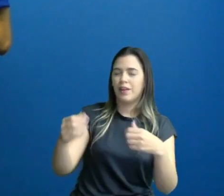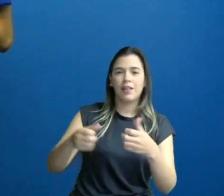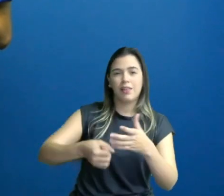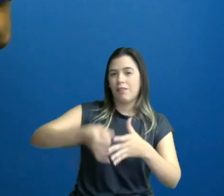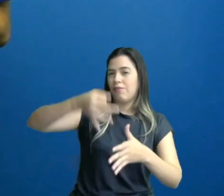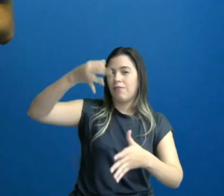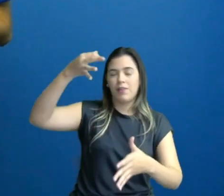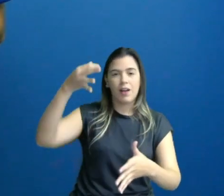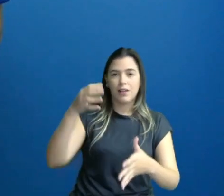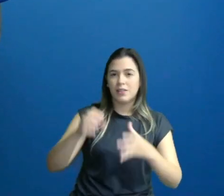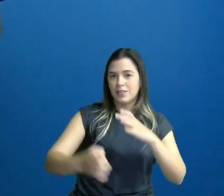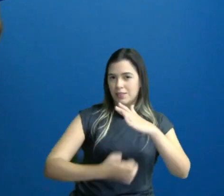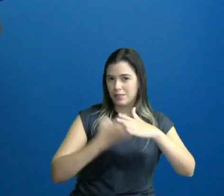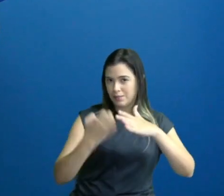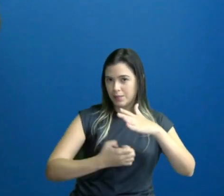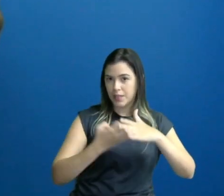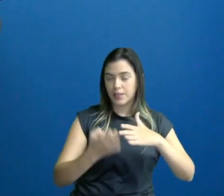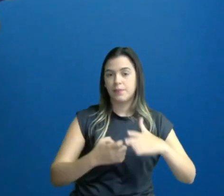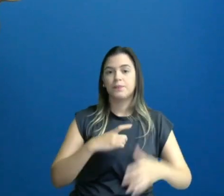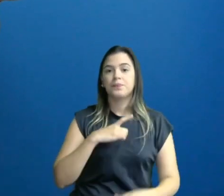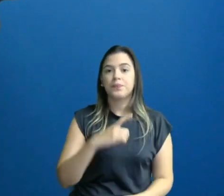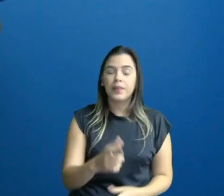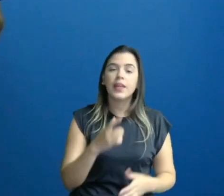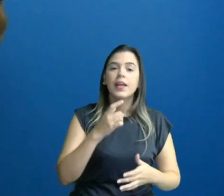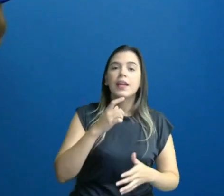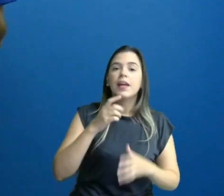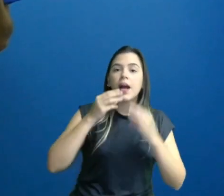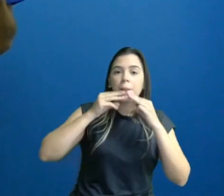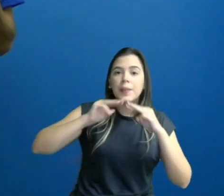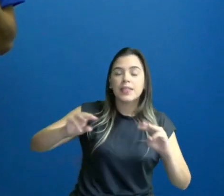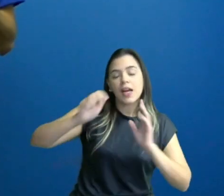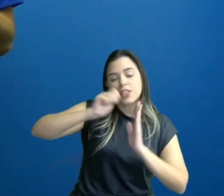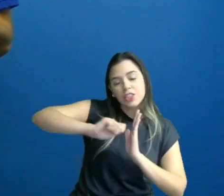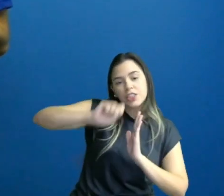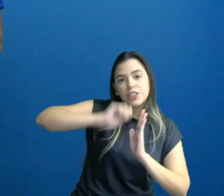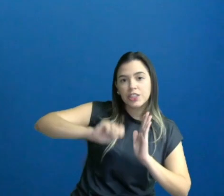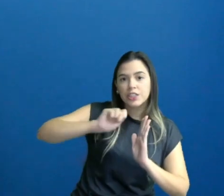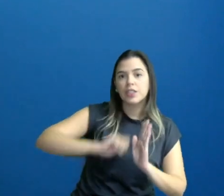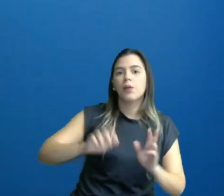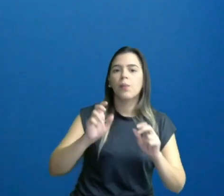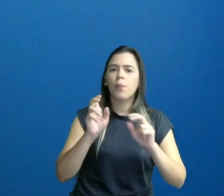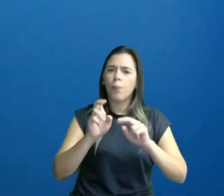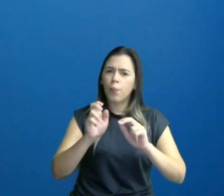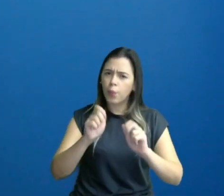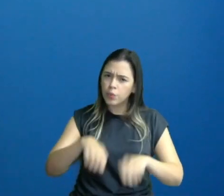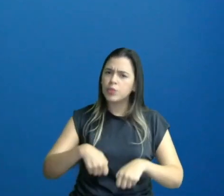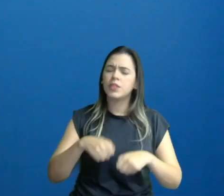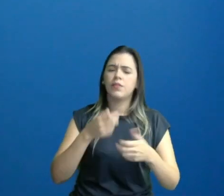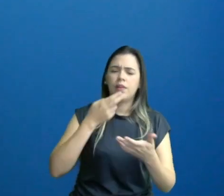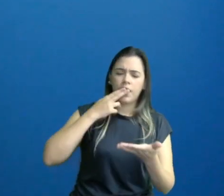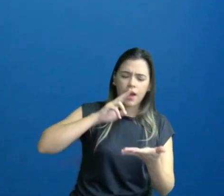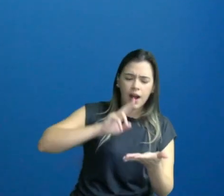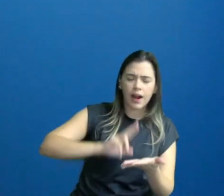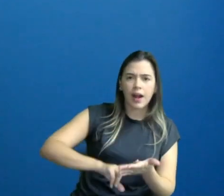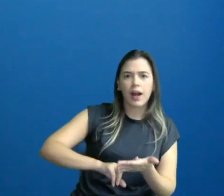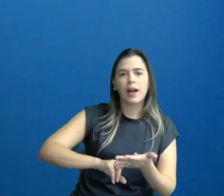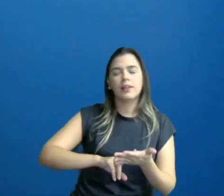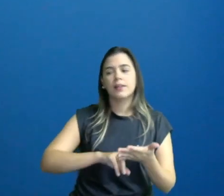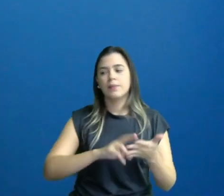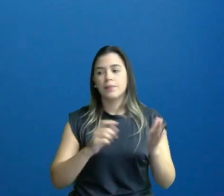empresas não existe a mensagem escrita que pode ser transmitida através de uma carta